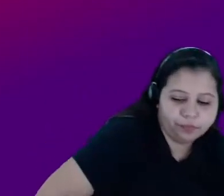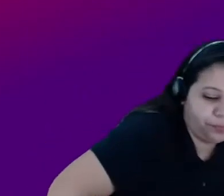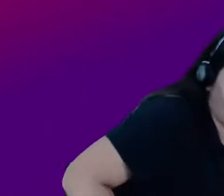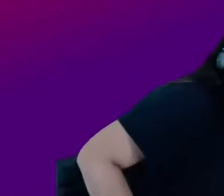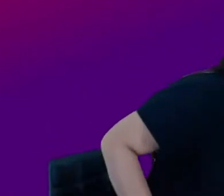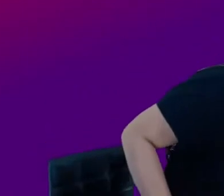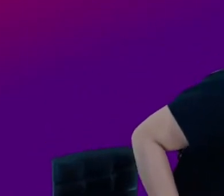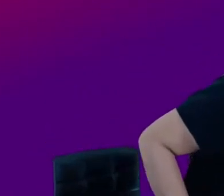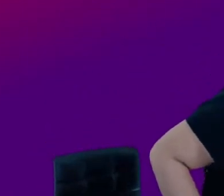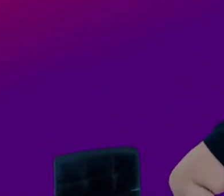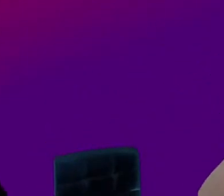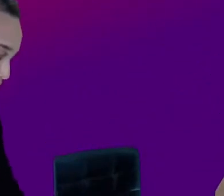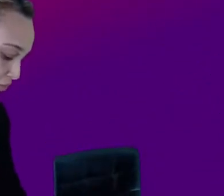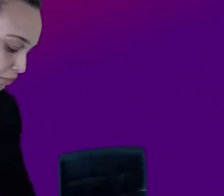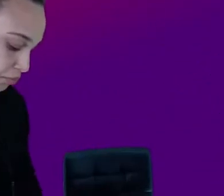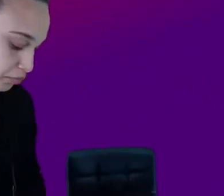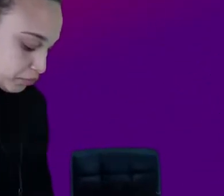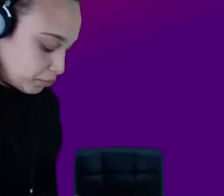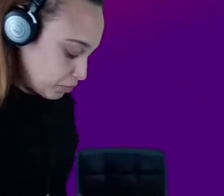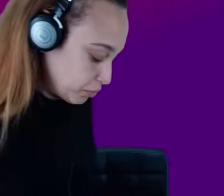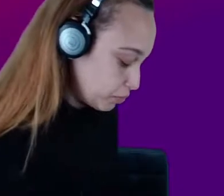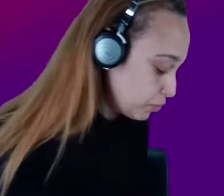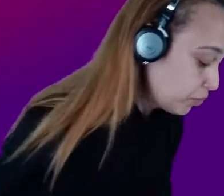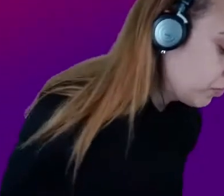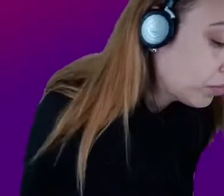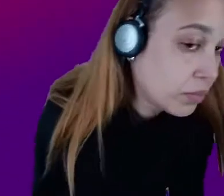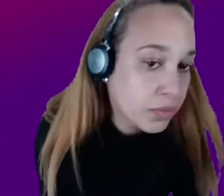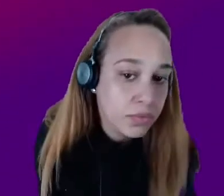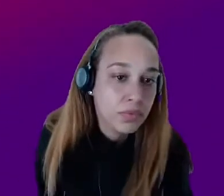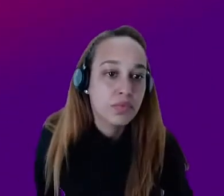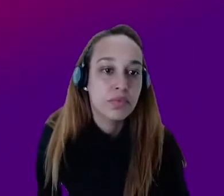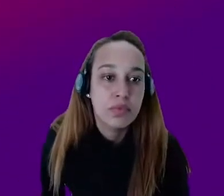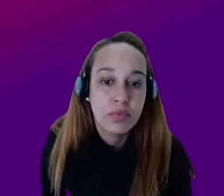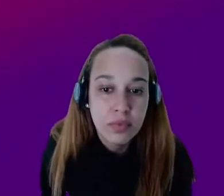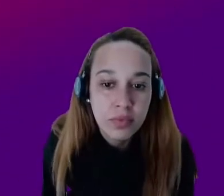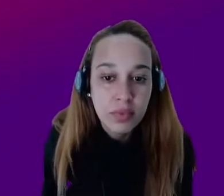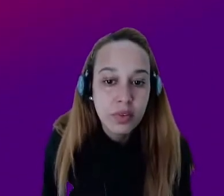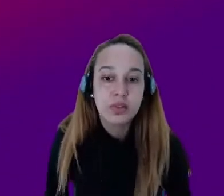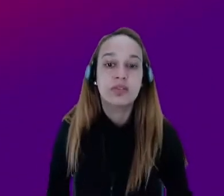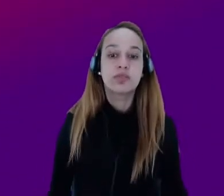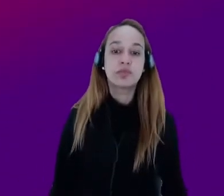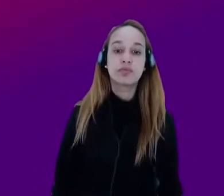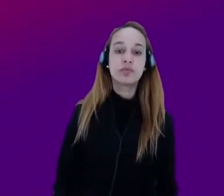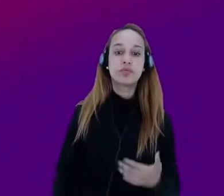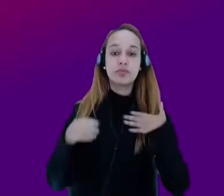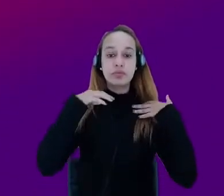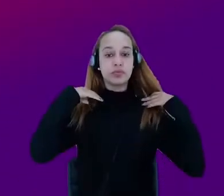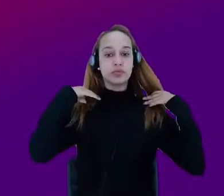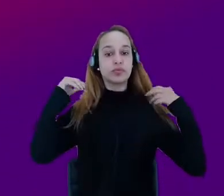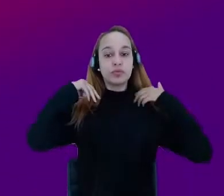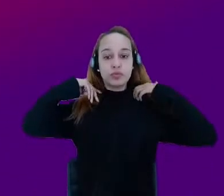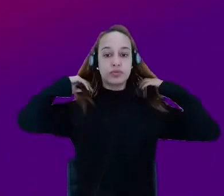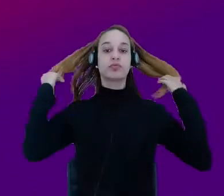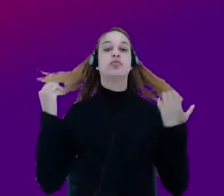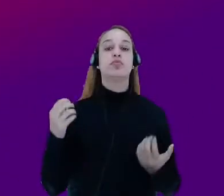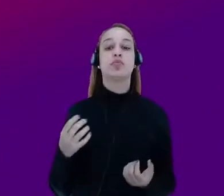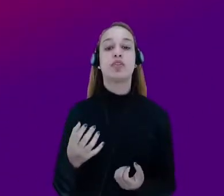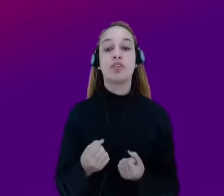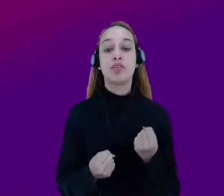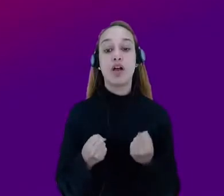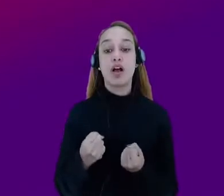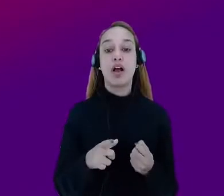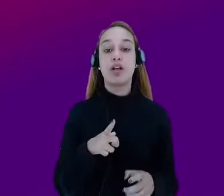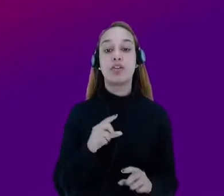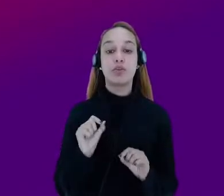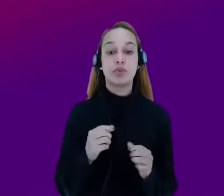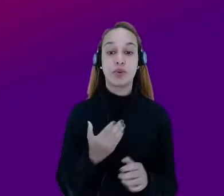mais citados foram o automóvel e o seguro saúde. O automóvel, muitas vezes, por ter um hábito. Então, eu